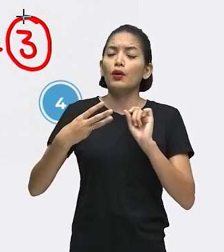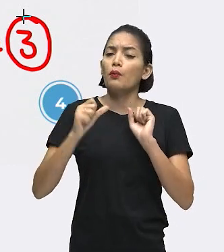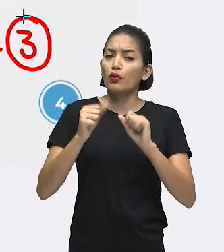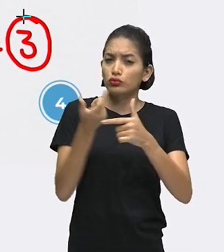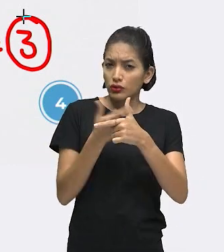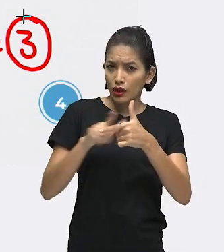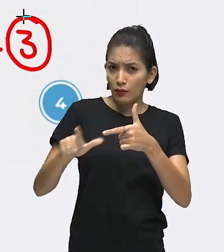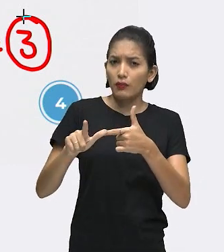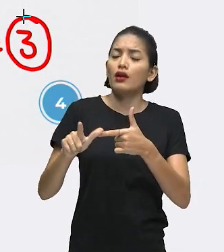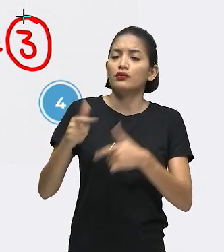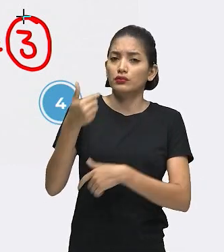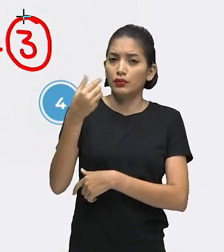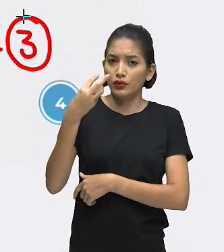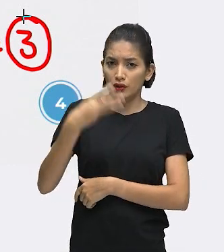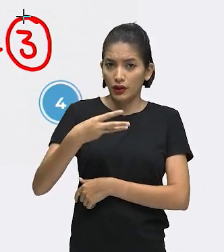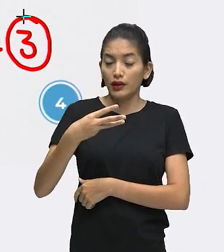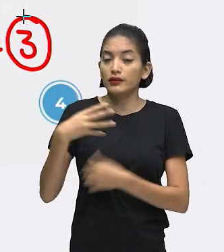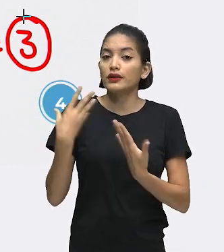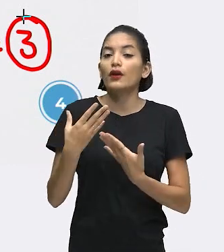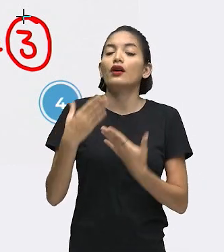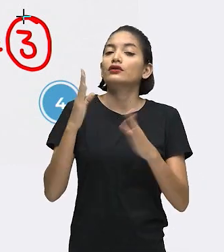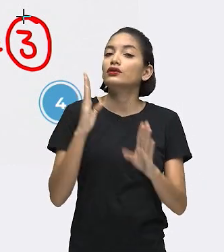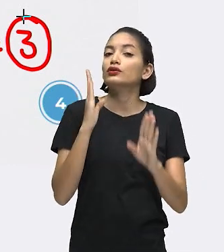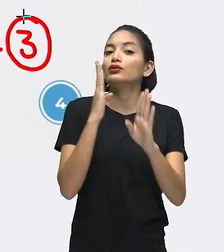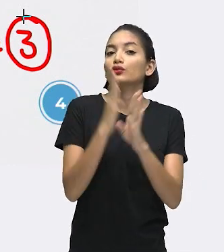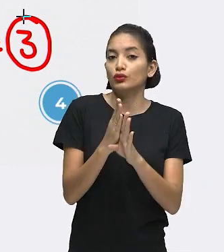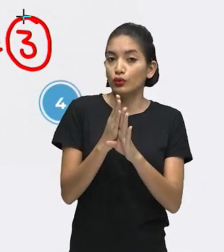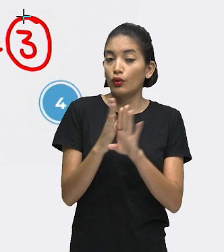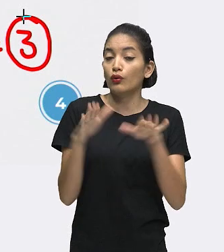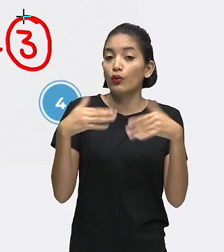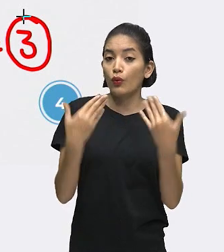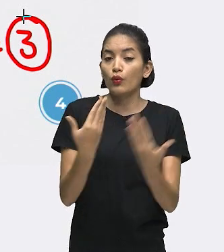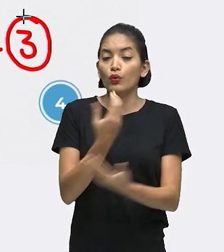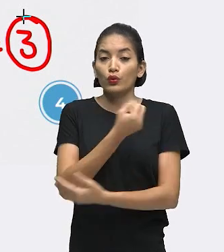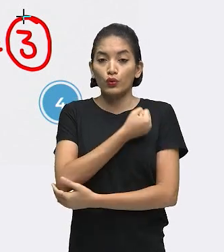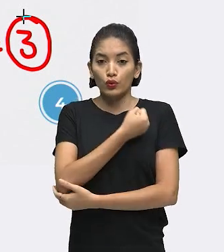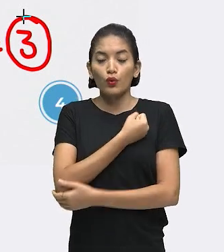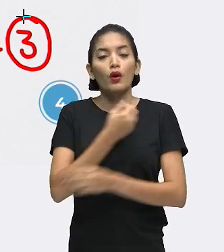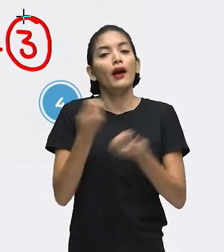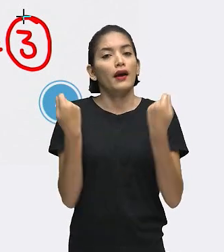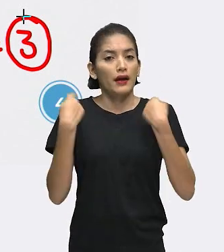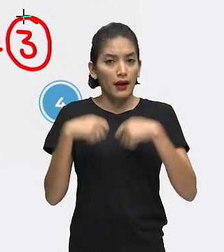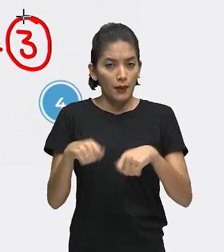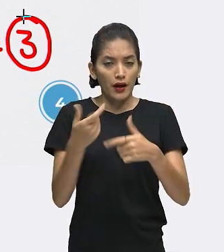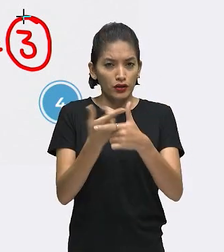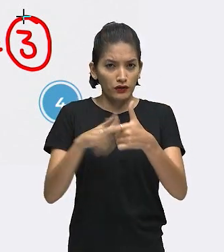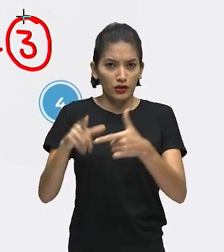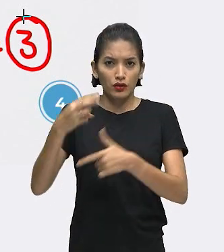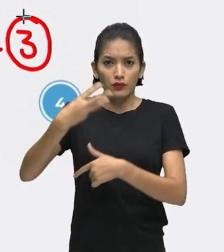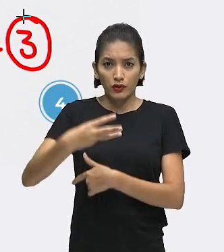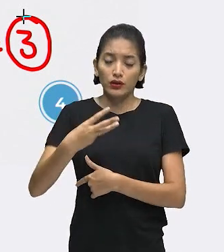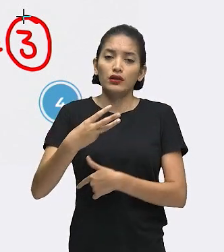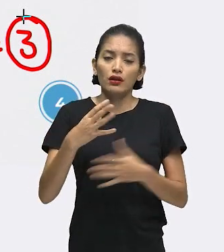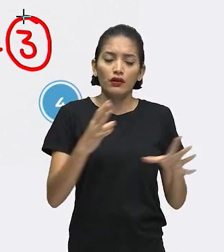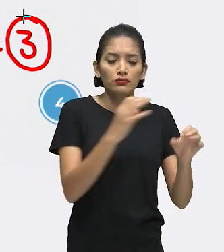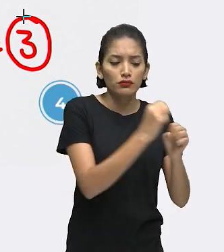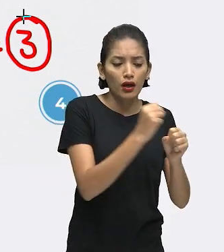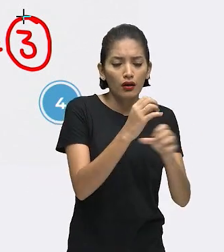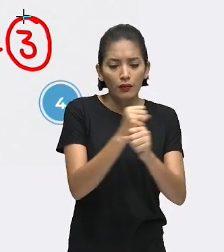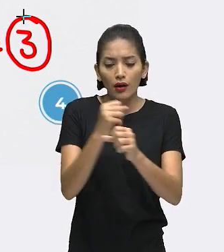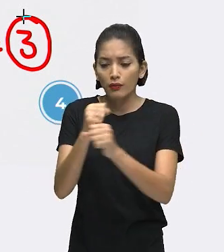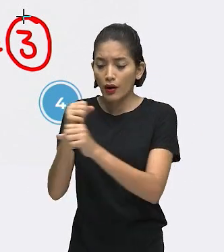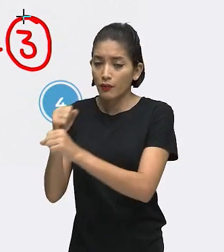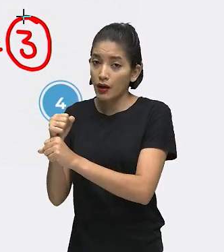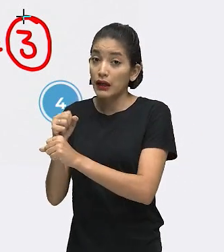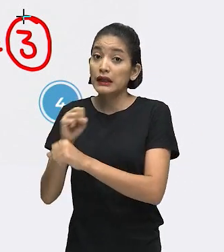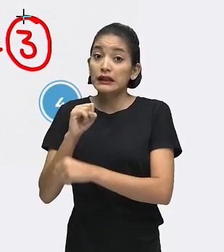por 3. Então, assim a gente descobre quando um número é divisível por 3. A gente soma os seus algarismos e se